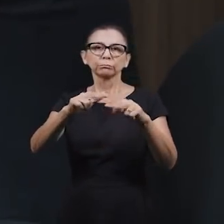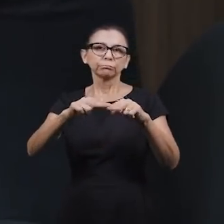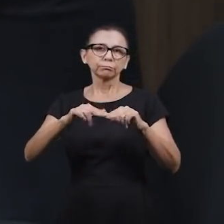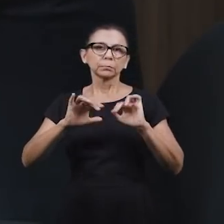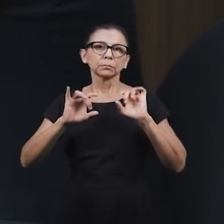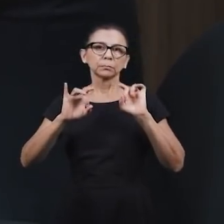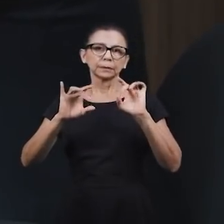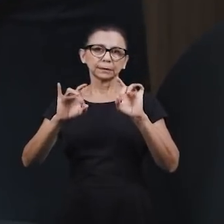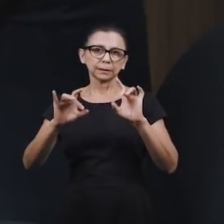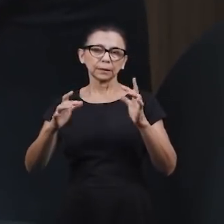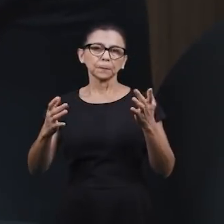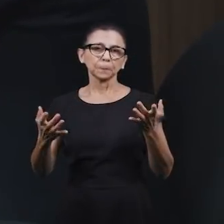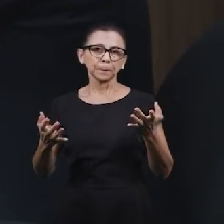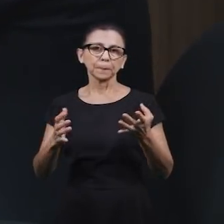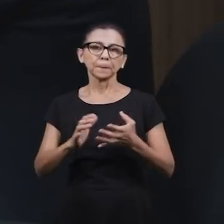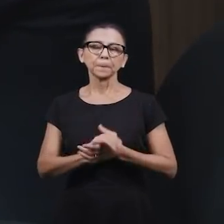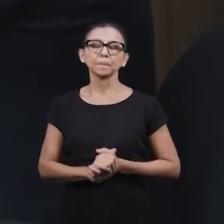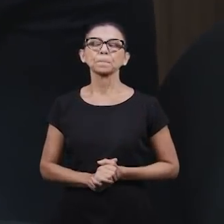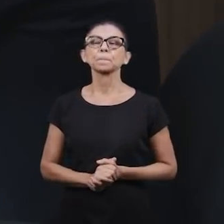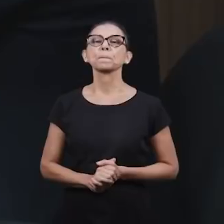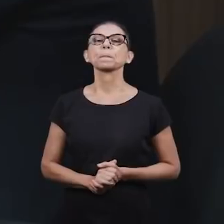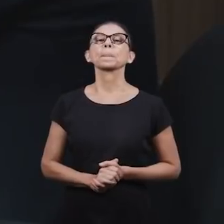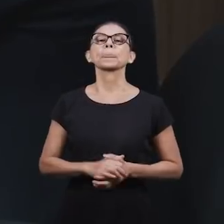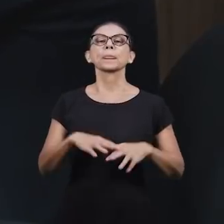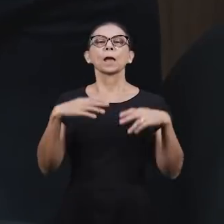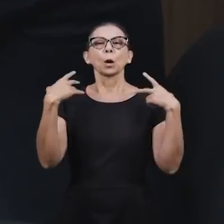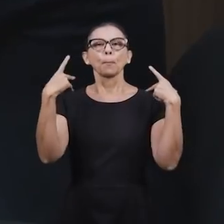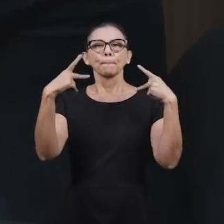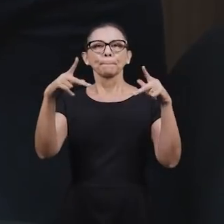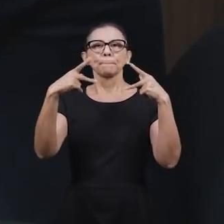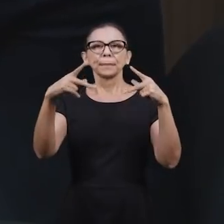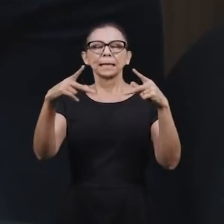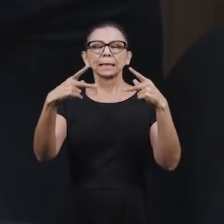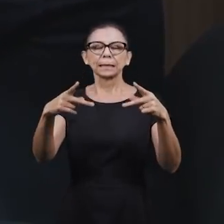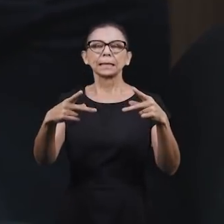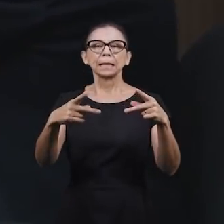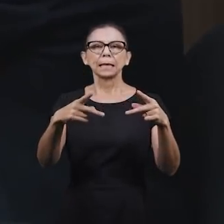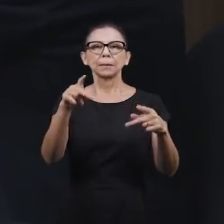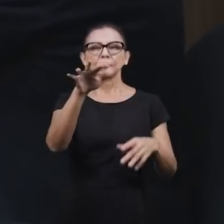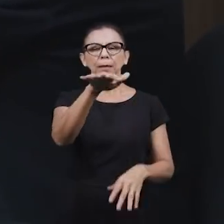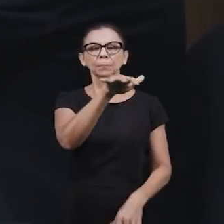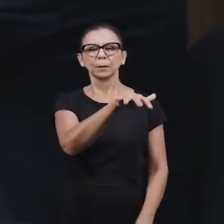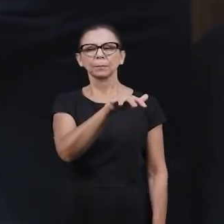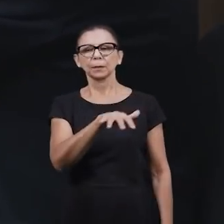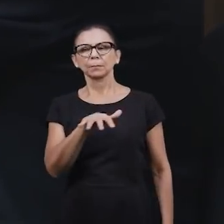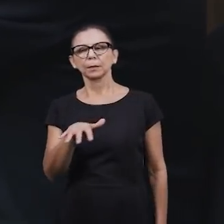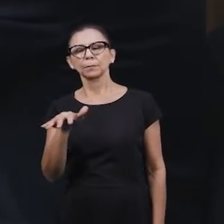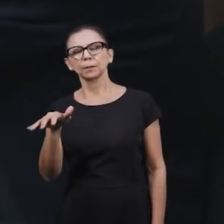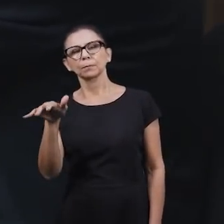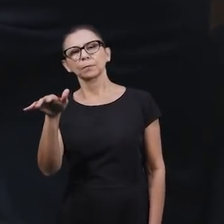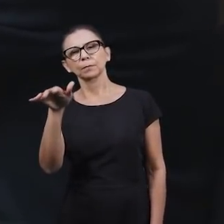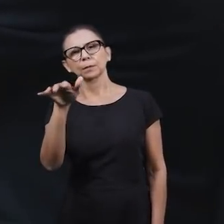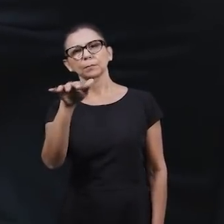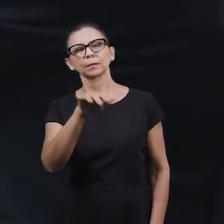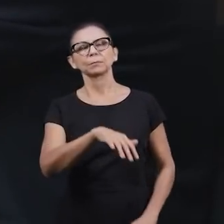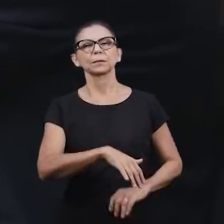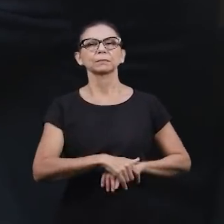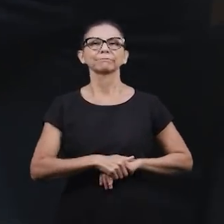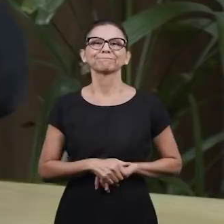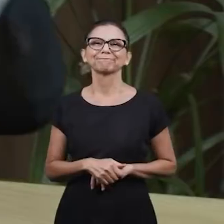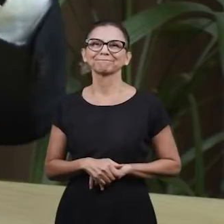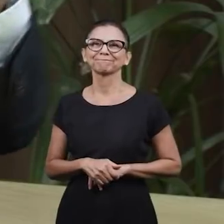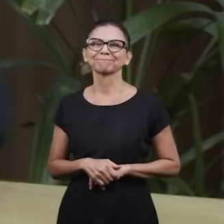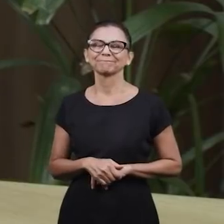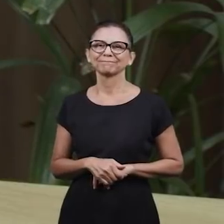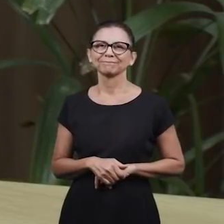né? Pregar aqui em Jerusalém, em Samaria, na Judéia. Então, aquele espiral que foi abrindo